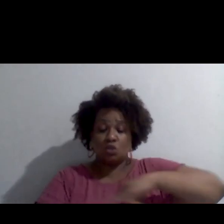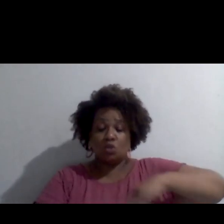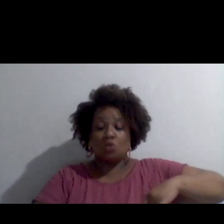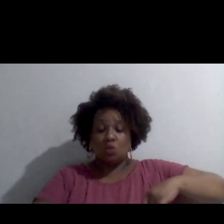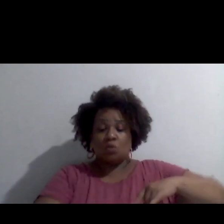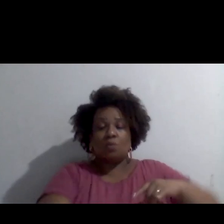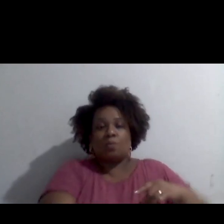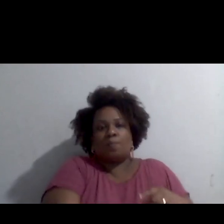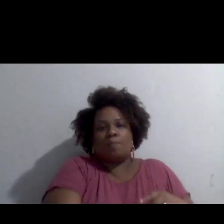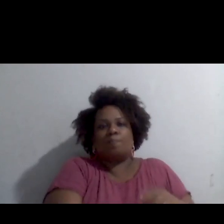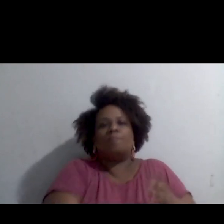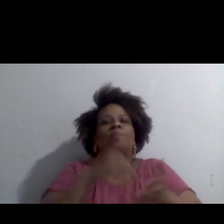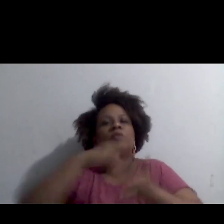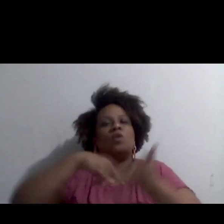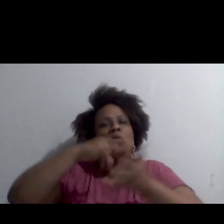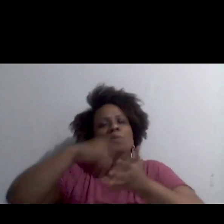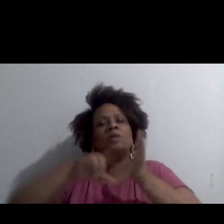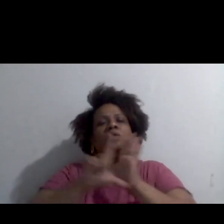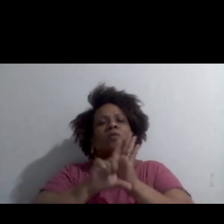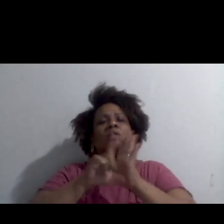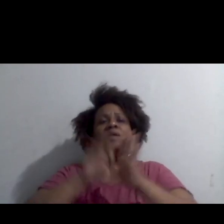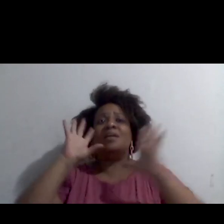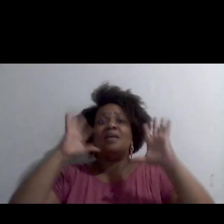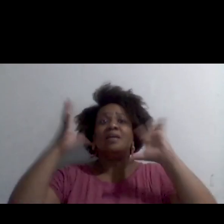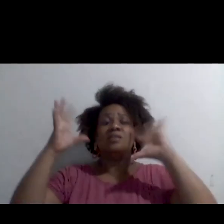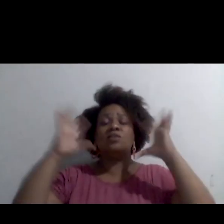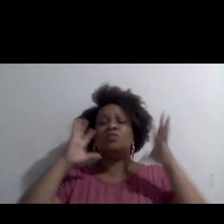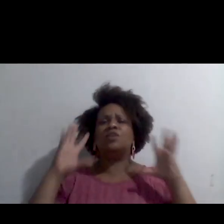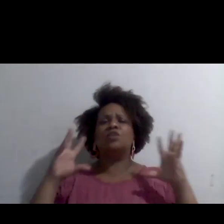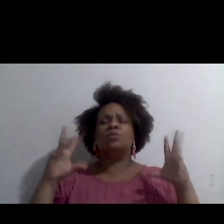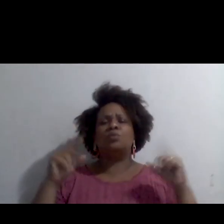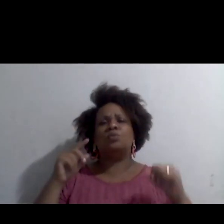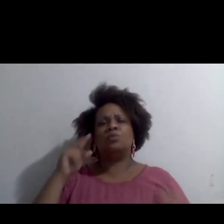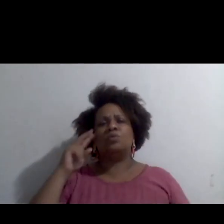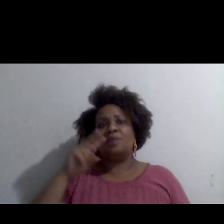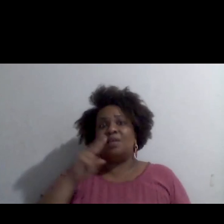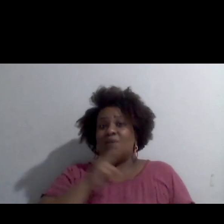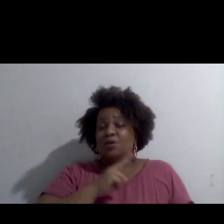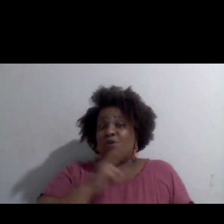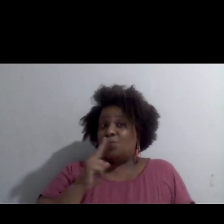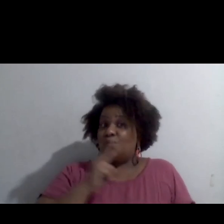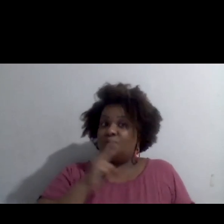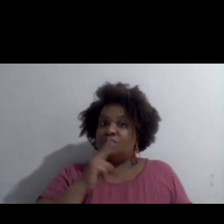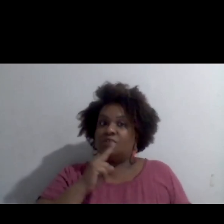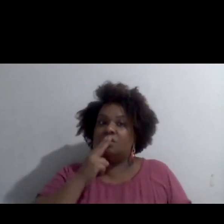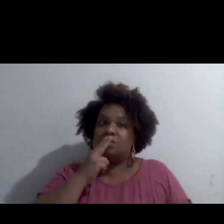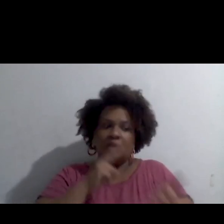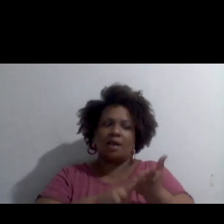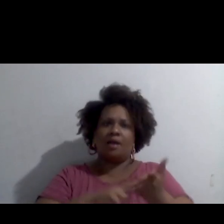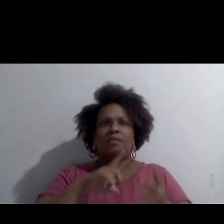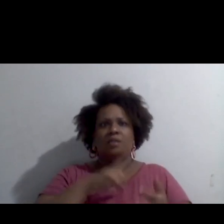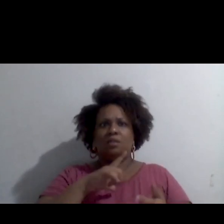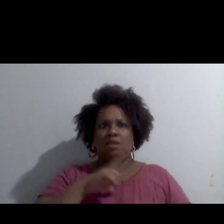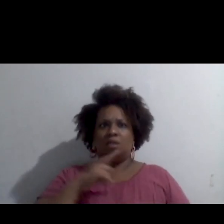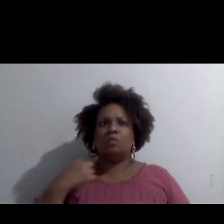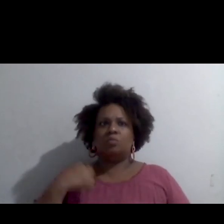muito das deliberações, de tudo que a gente entende que é uma urgência da classe, acho que a própria carta ela já traz isso muito bem pautado,